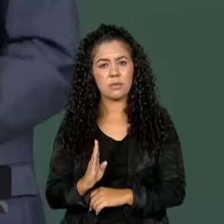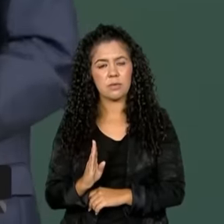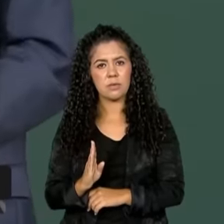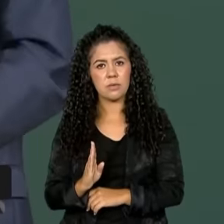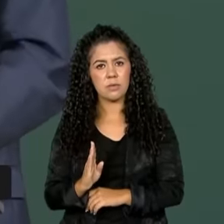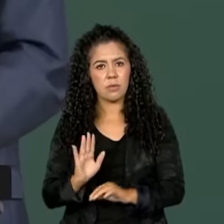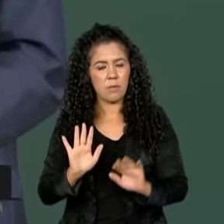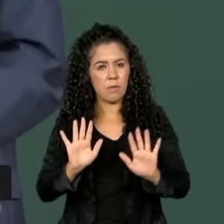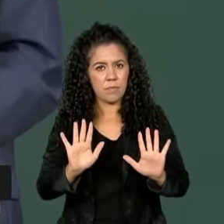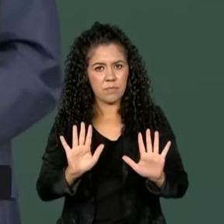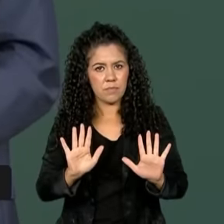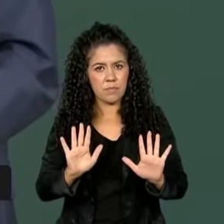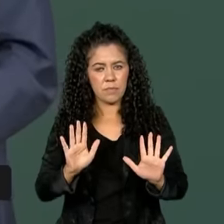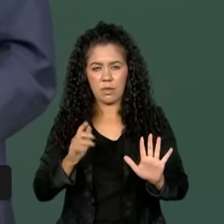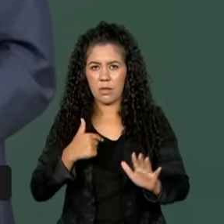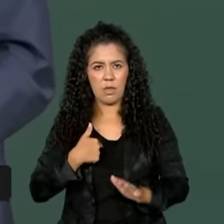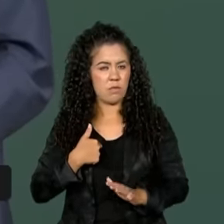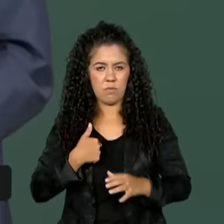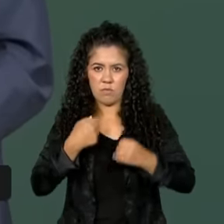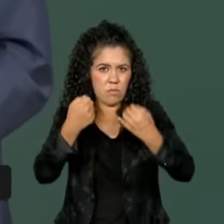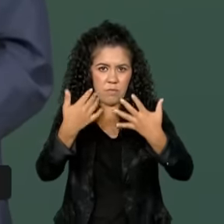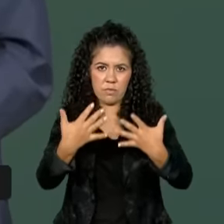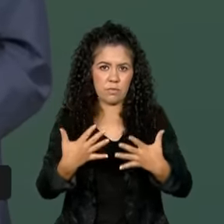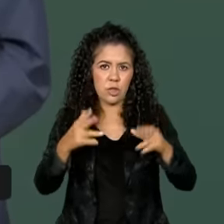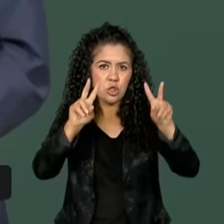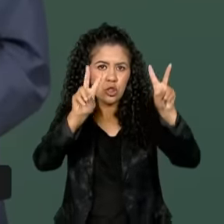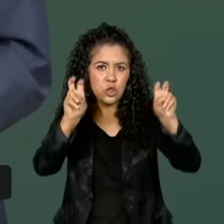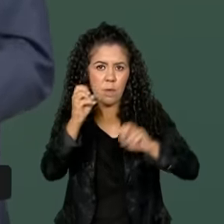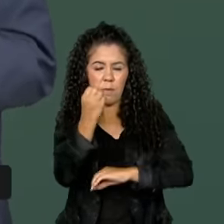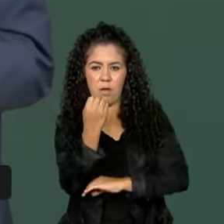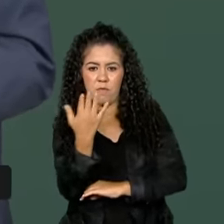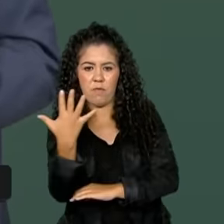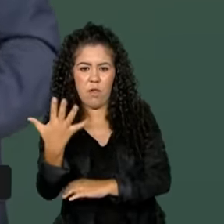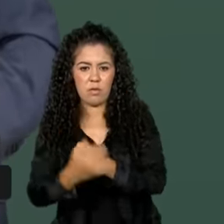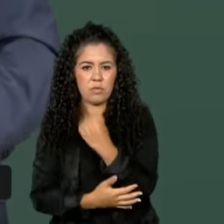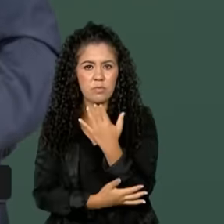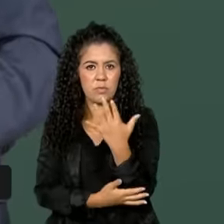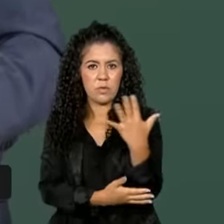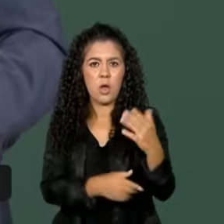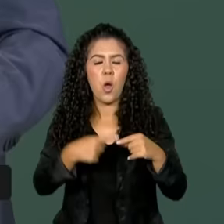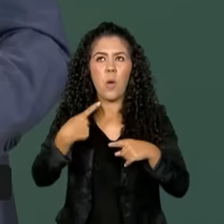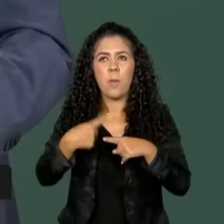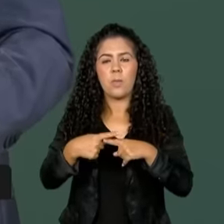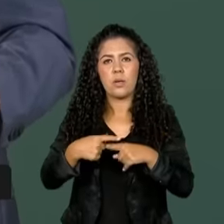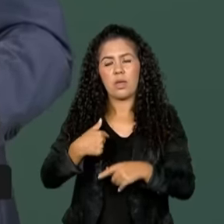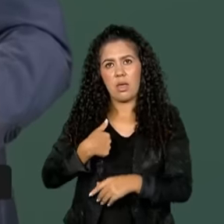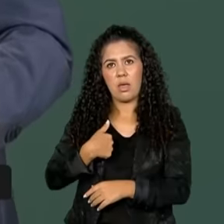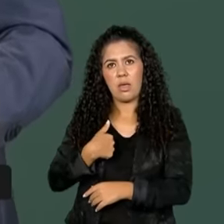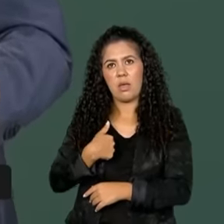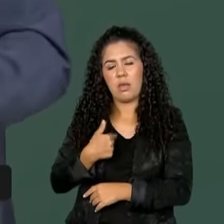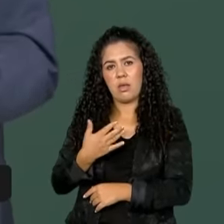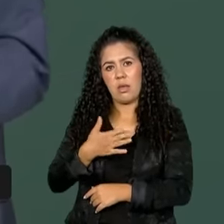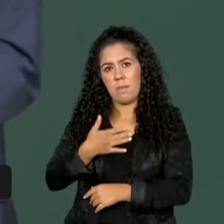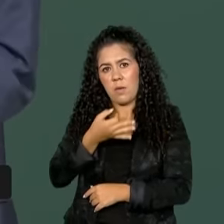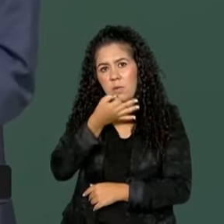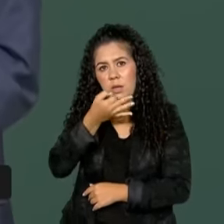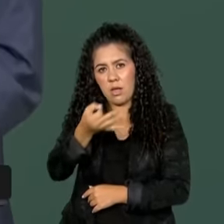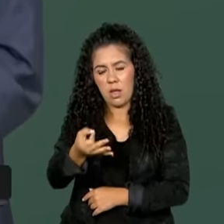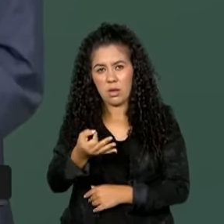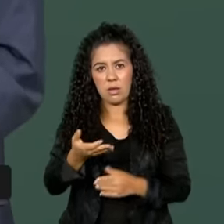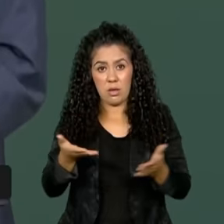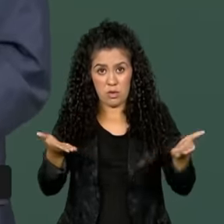não vou falar sobre floresta, porque eu acho que esse encontro de